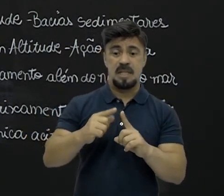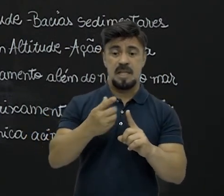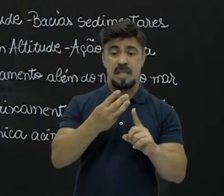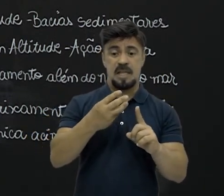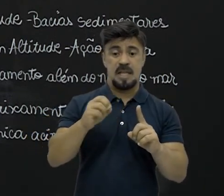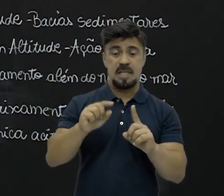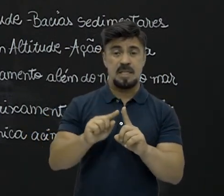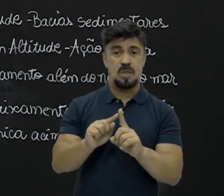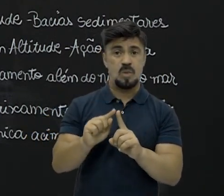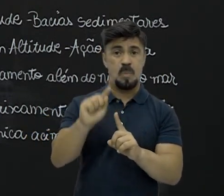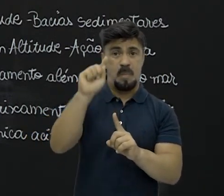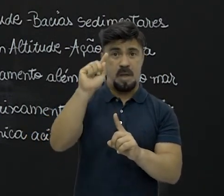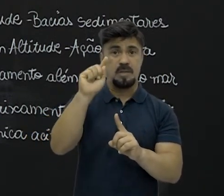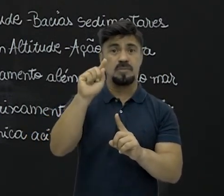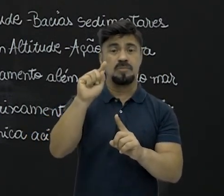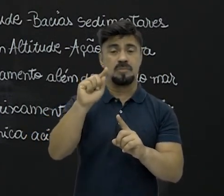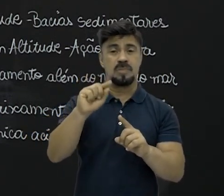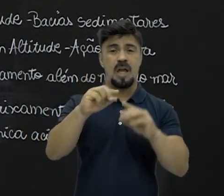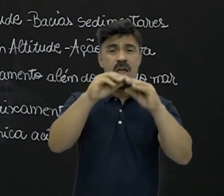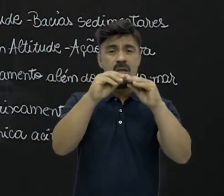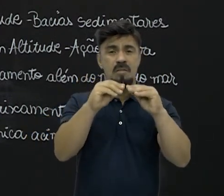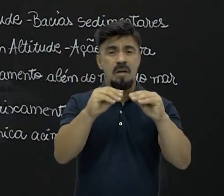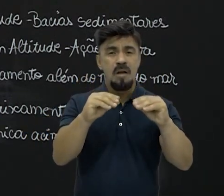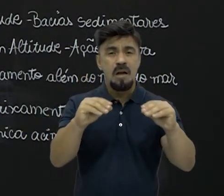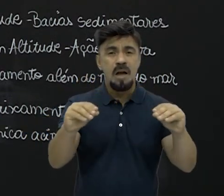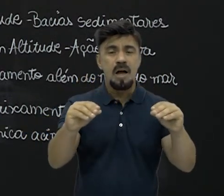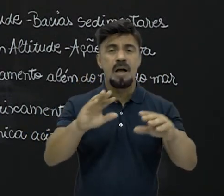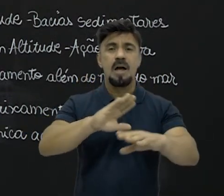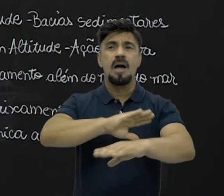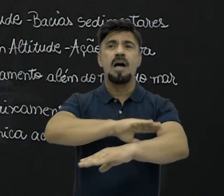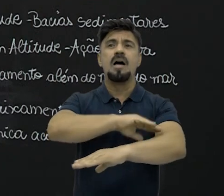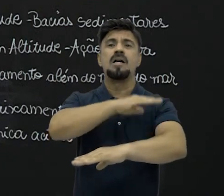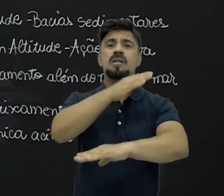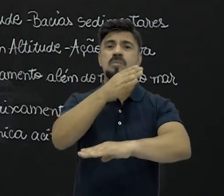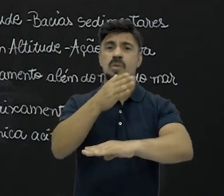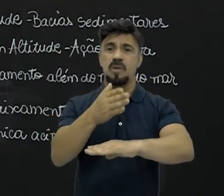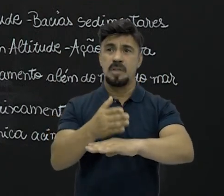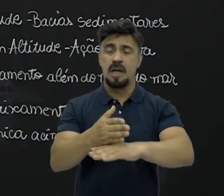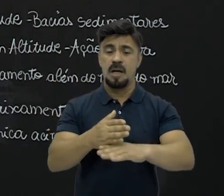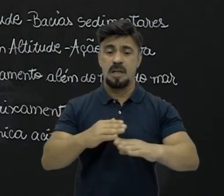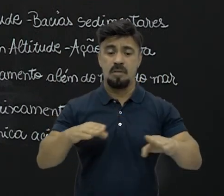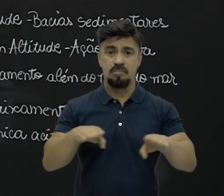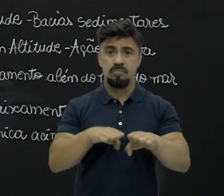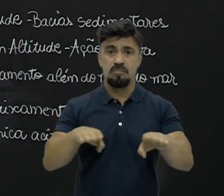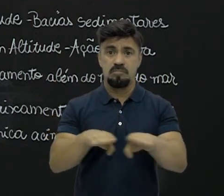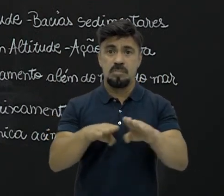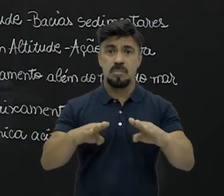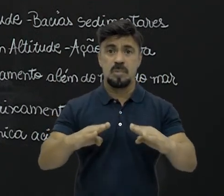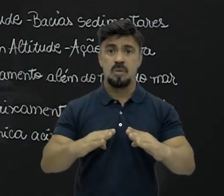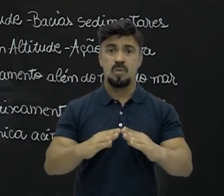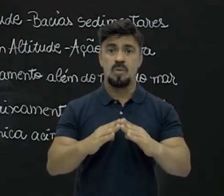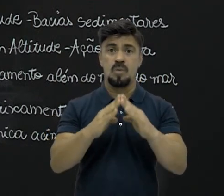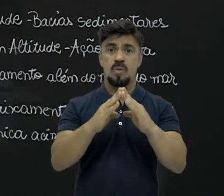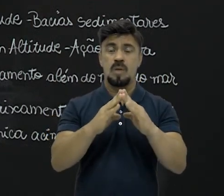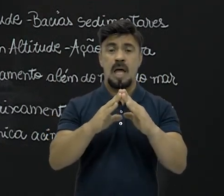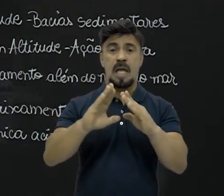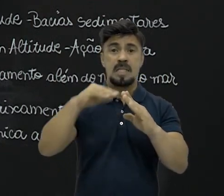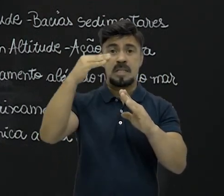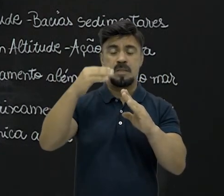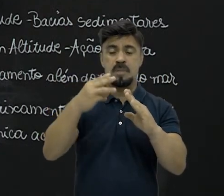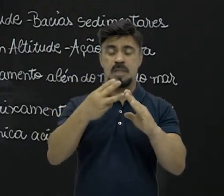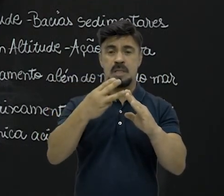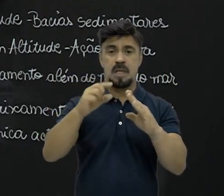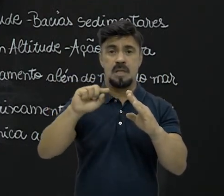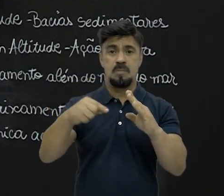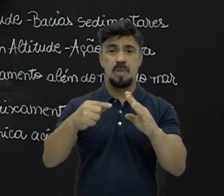que sofre erosão. As montanhas, essas áreas de dobramentos modernos, acima de 3.000. E as depressões, que se